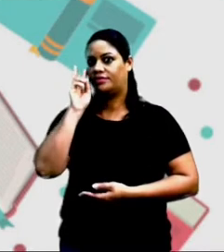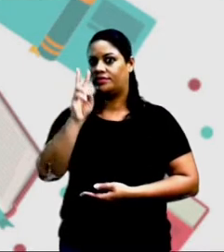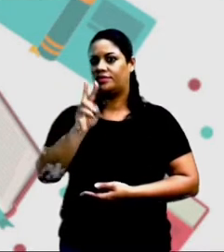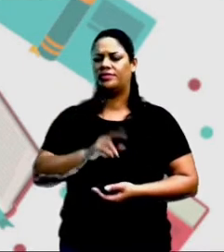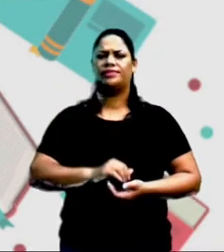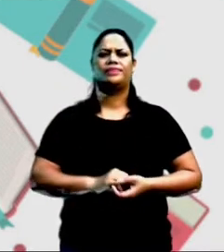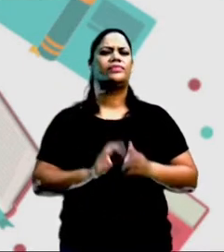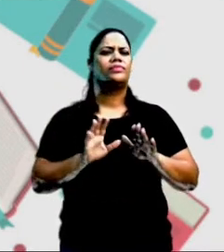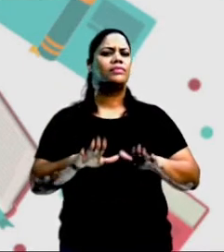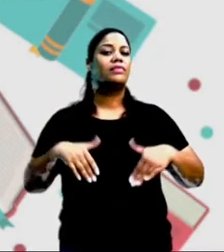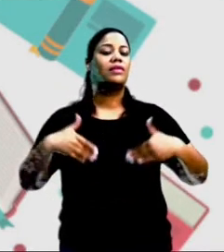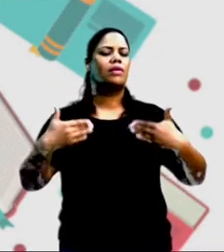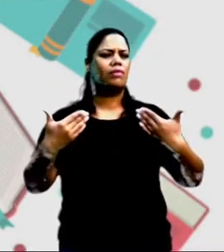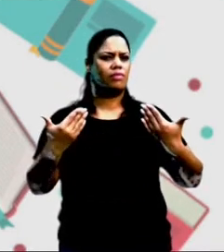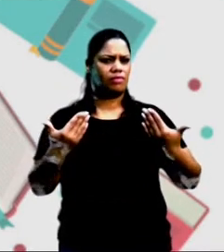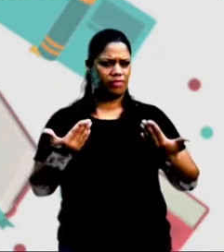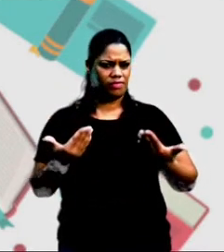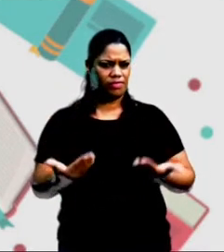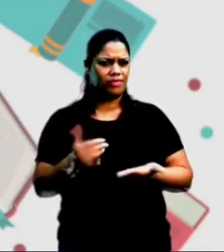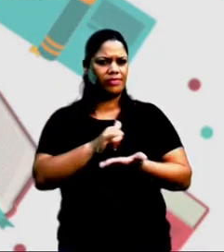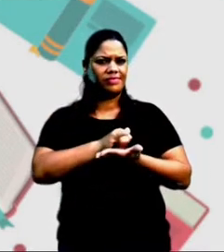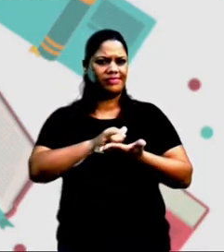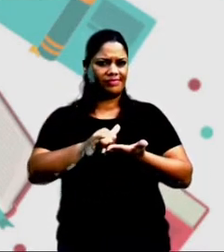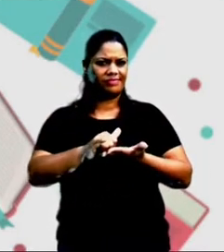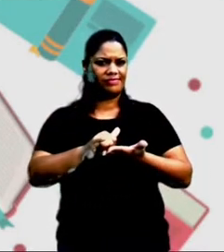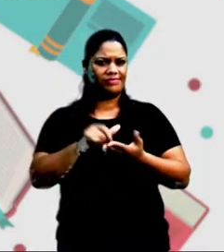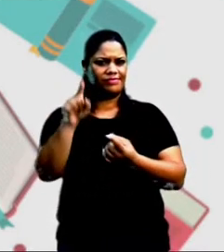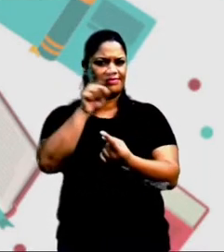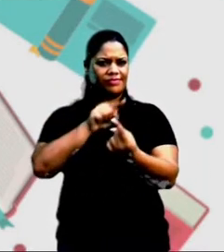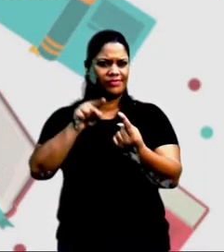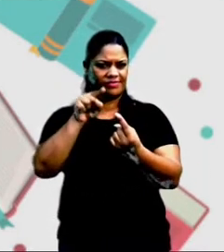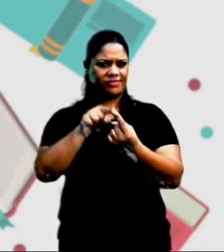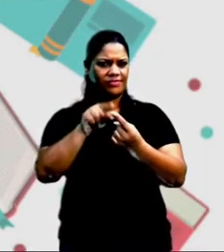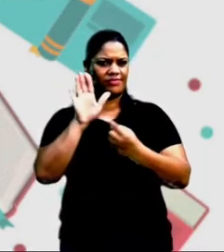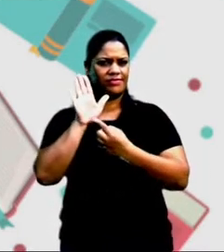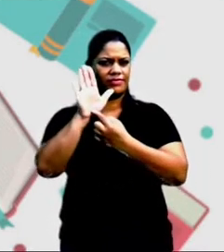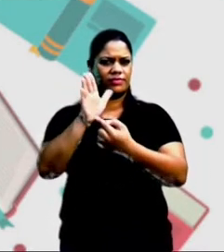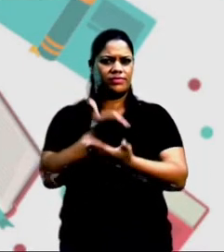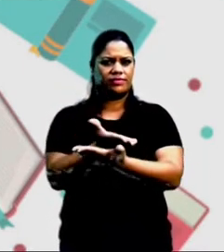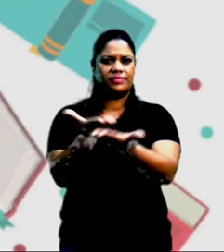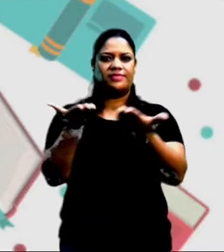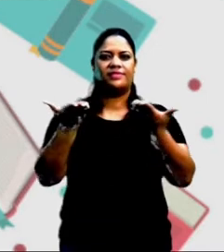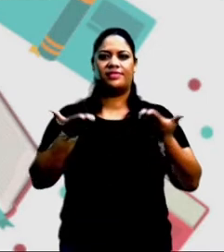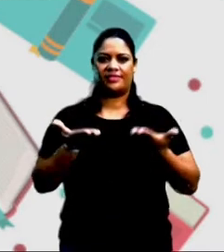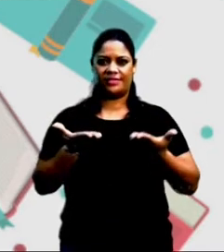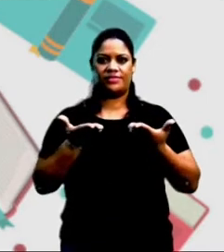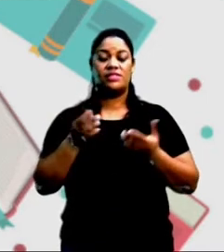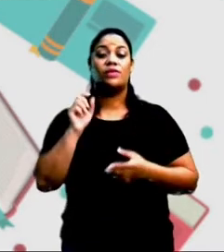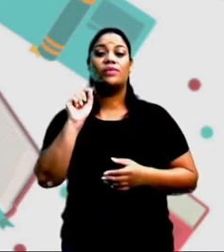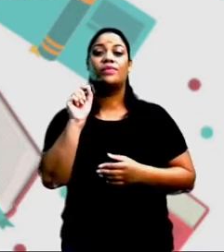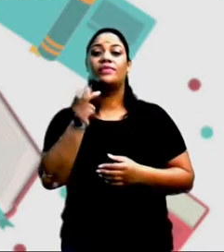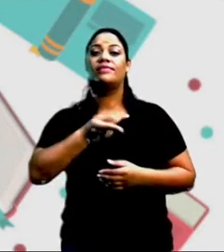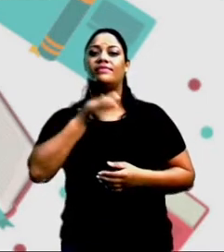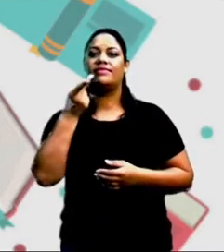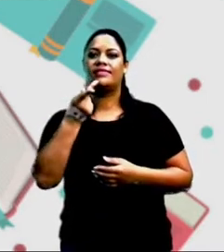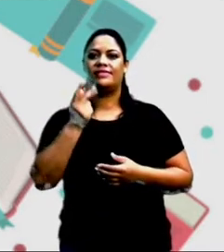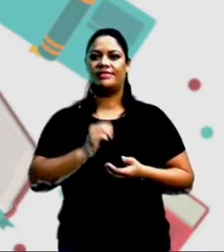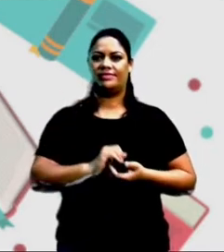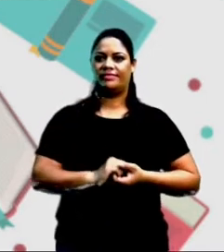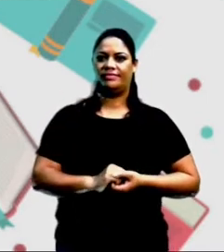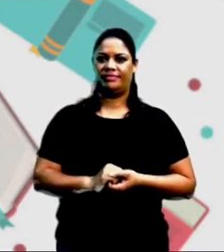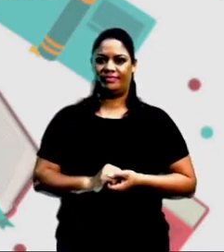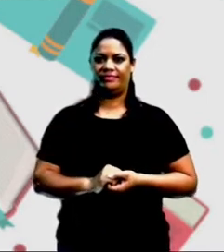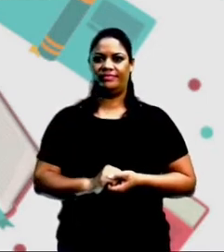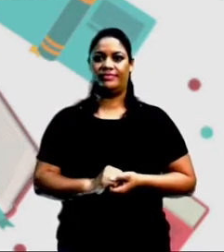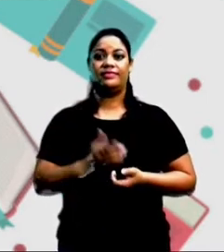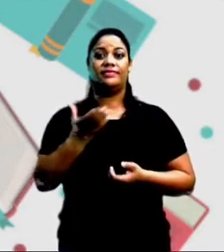né? Qual a mensagem que esse quadrinho quer mostrar? O que ele quer dizer, né? O